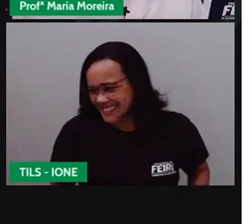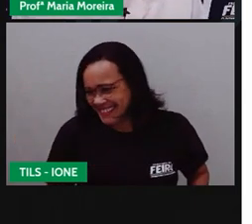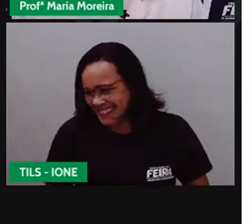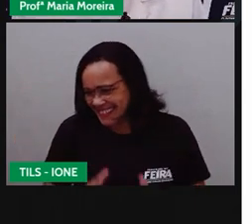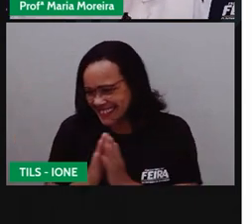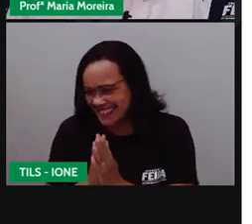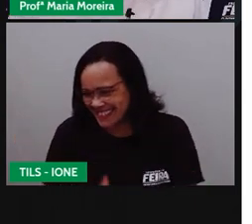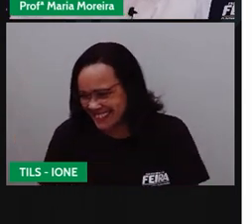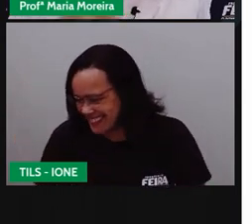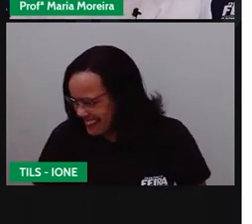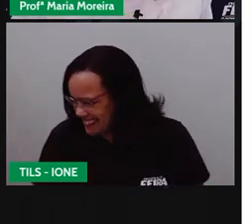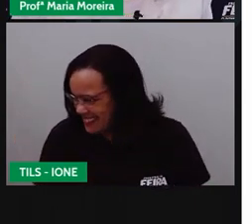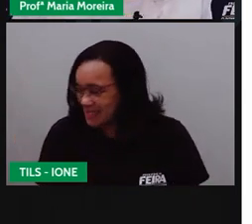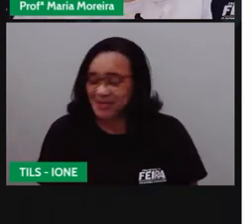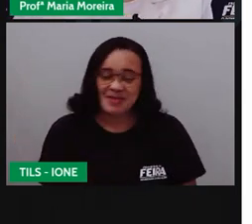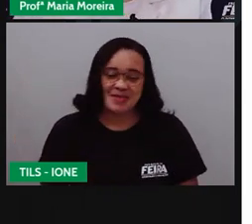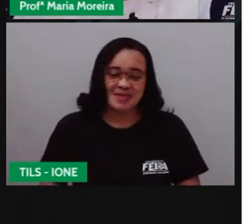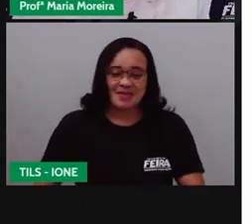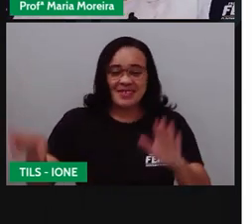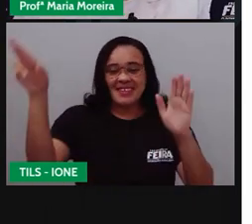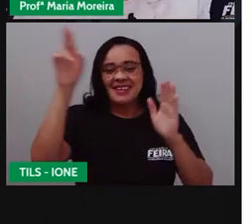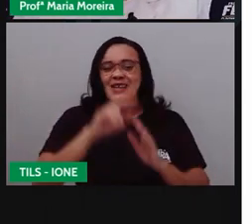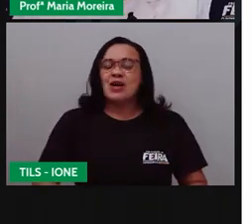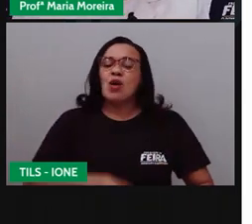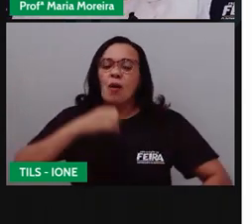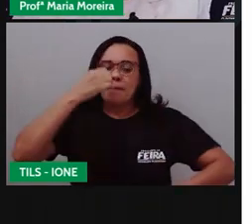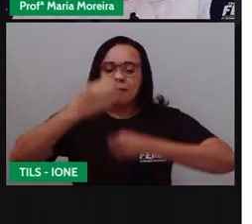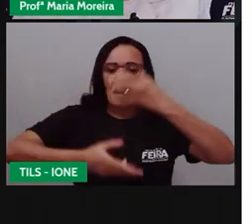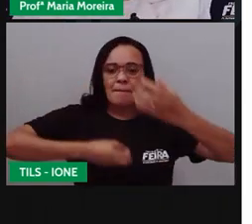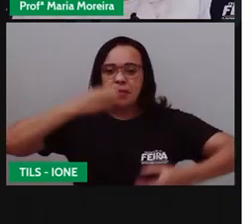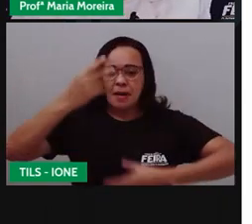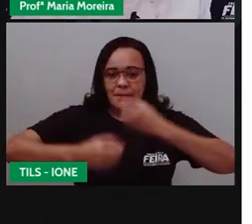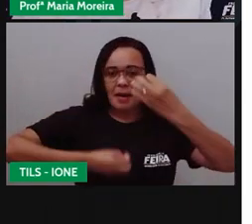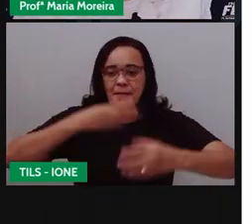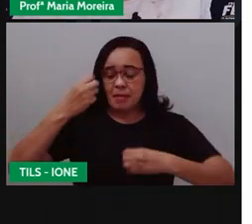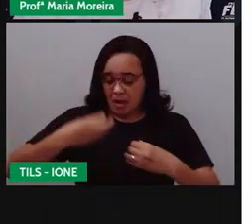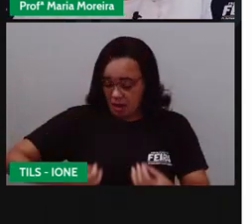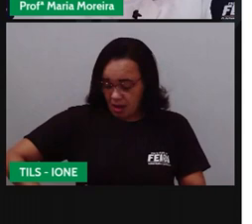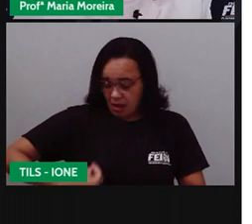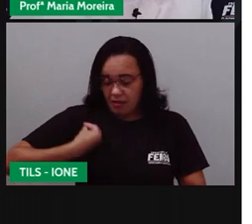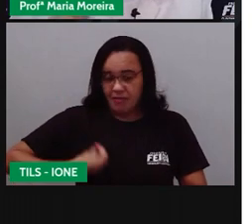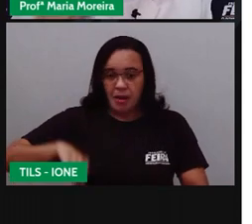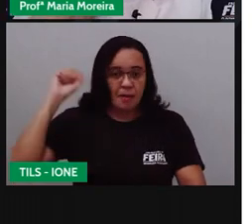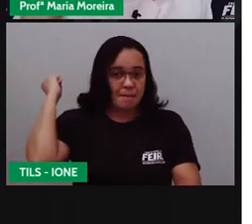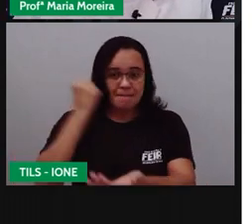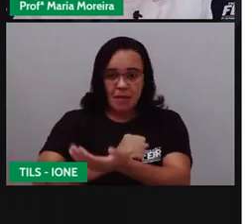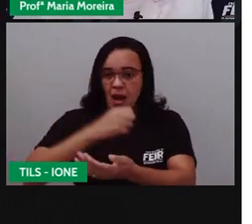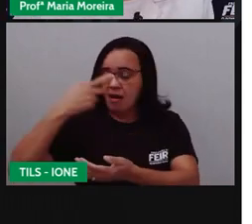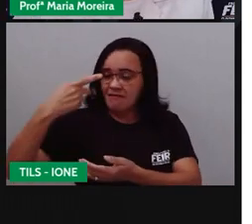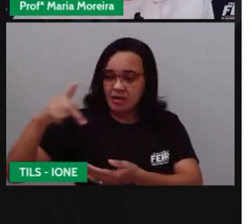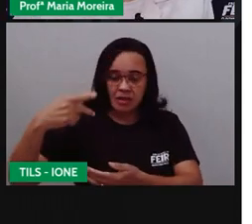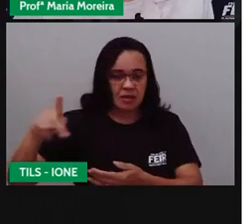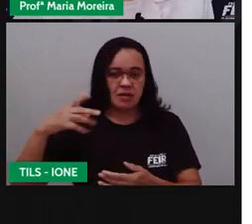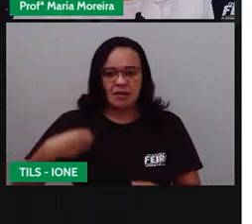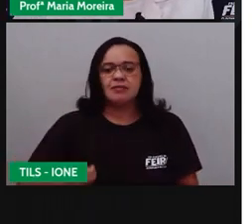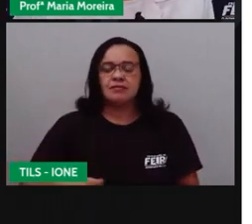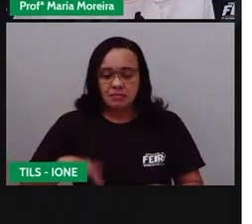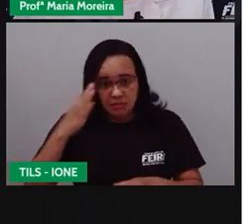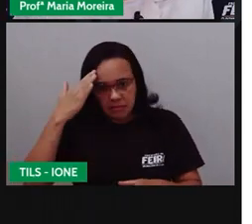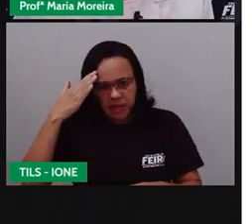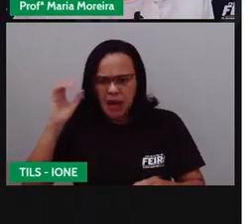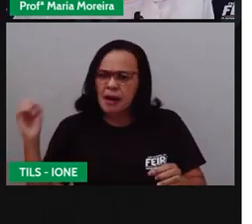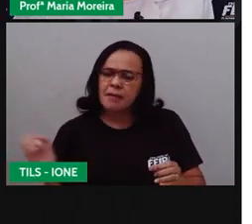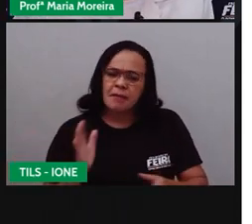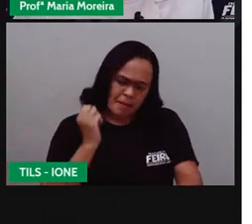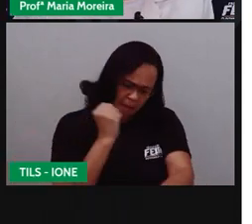favor. Relato de fatos marcantes da vida de alguém. Então, vai ser o quê? Os fatos marcantes. Então, se eu fosse pegar os